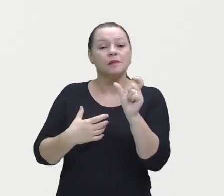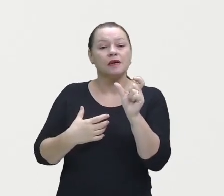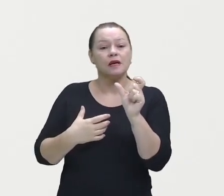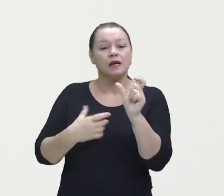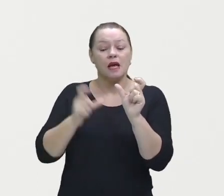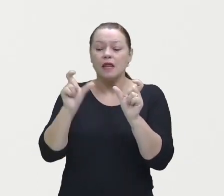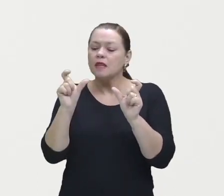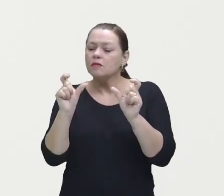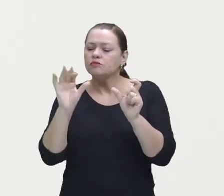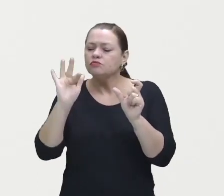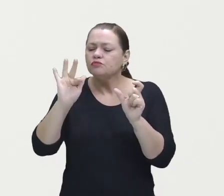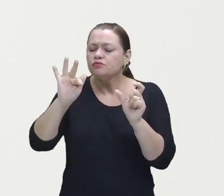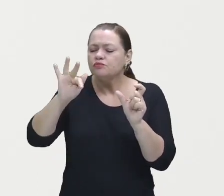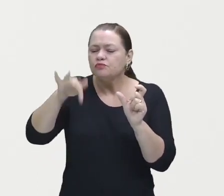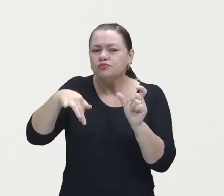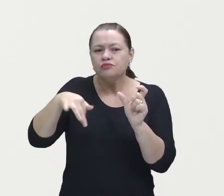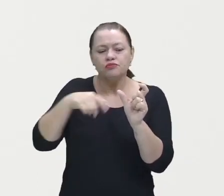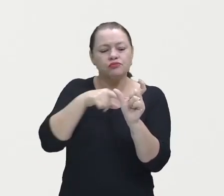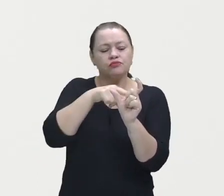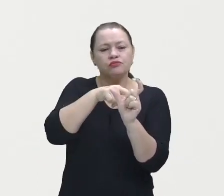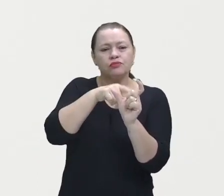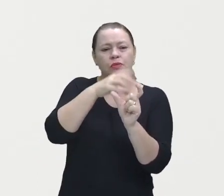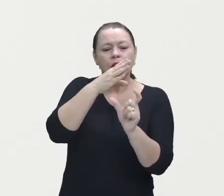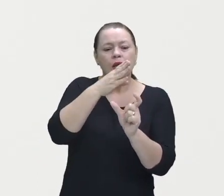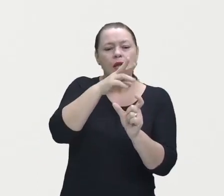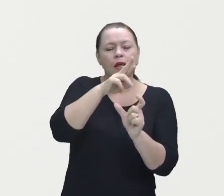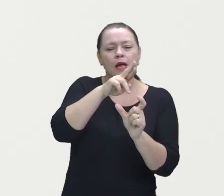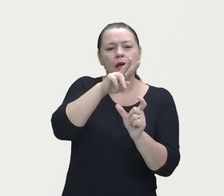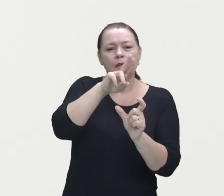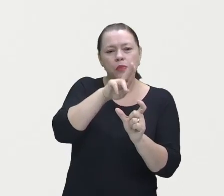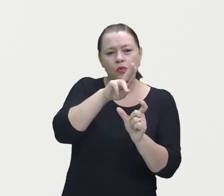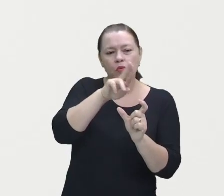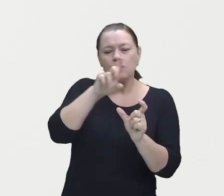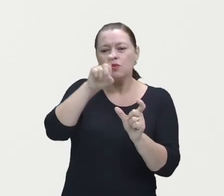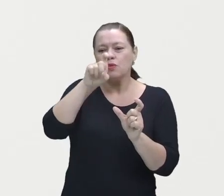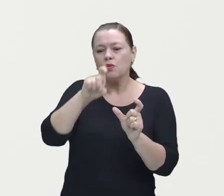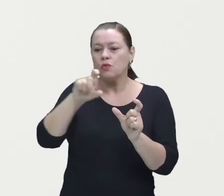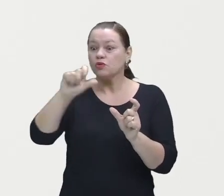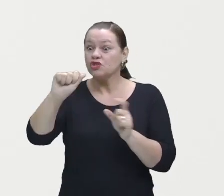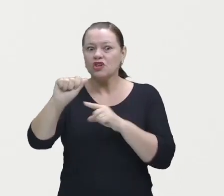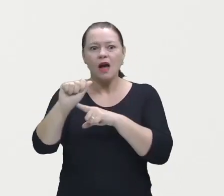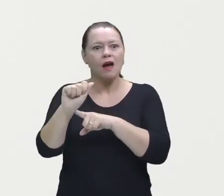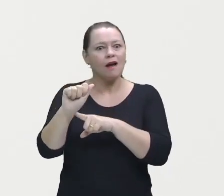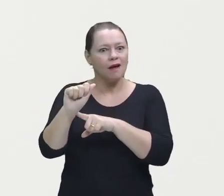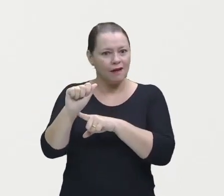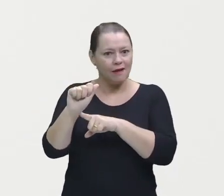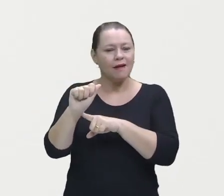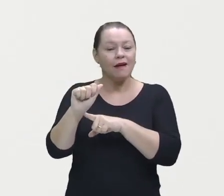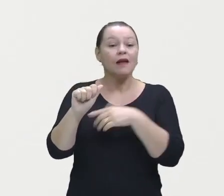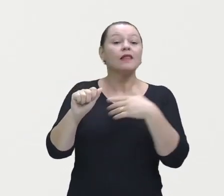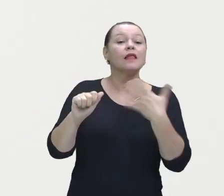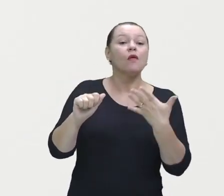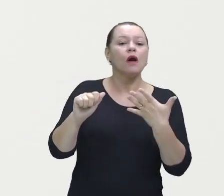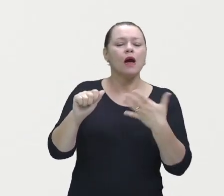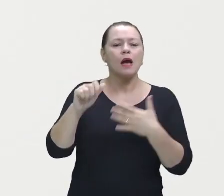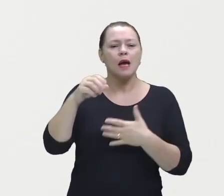final. A que fica no finzinho. Qual é a sílaba que está no finzinho? É o chá. Então a letra A diz que é Bruna. É